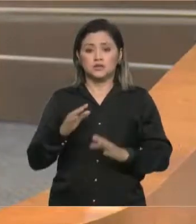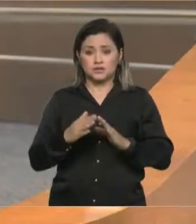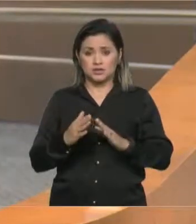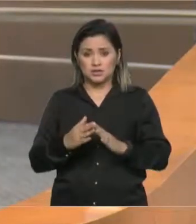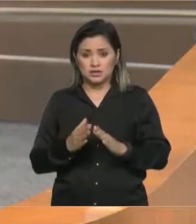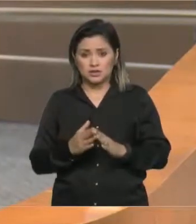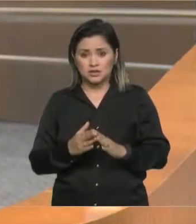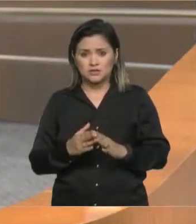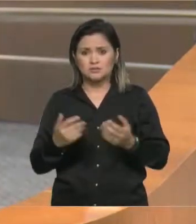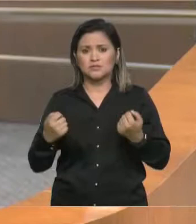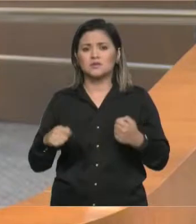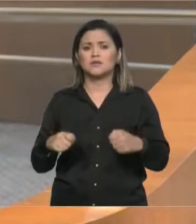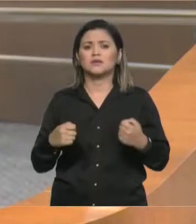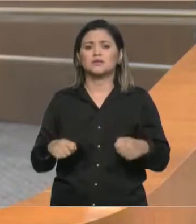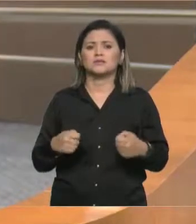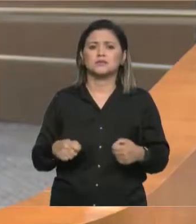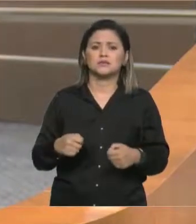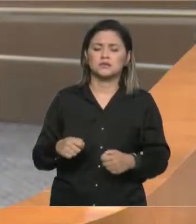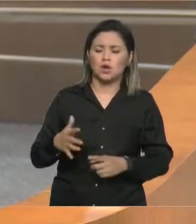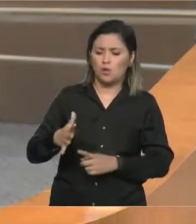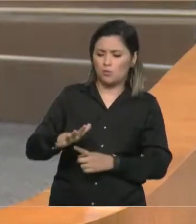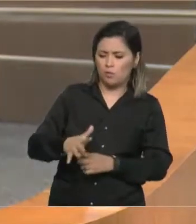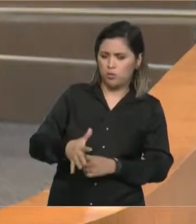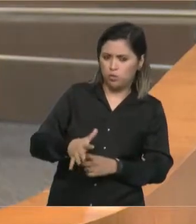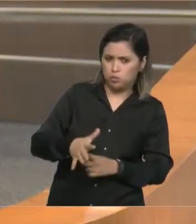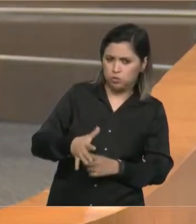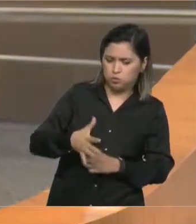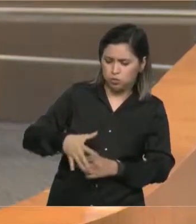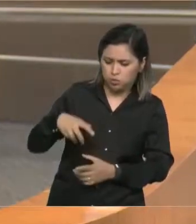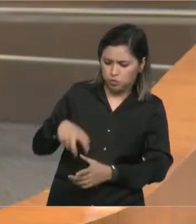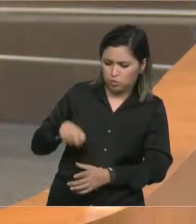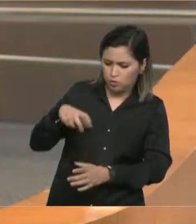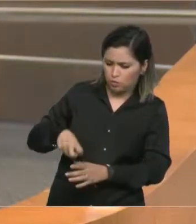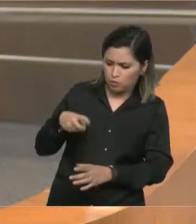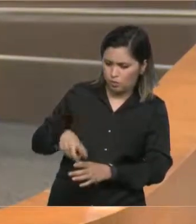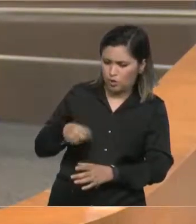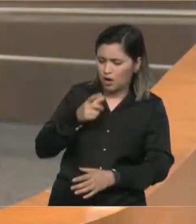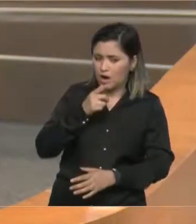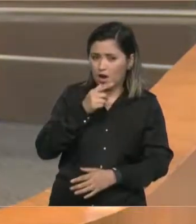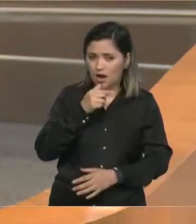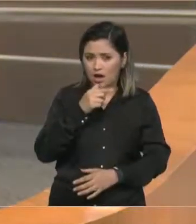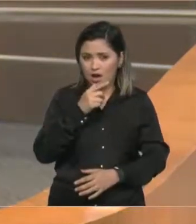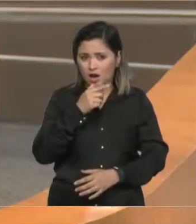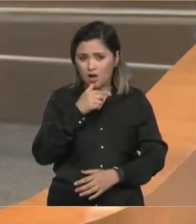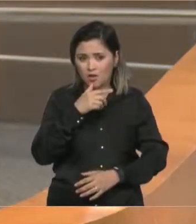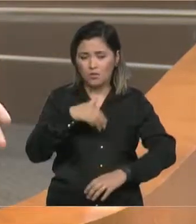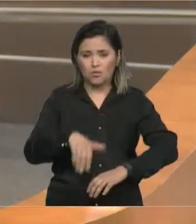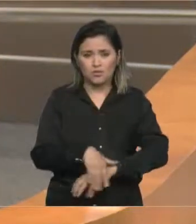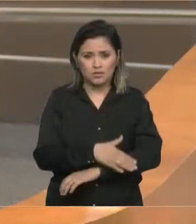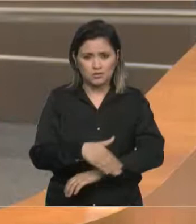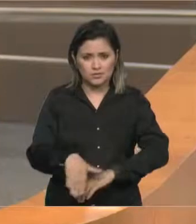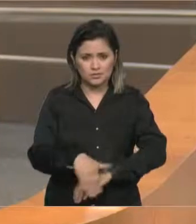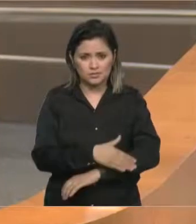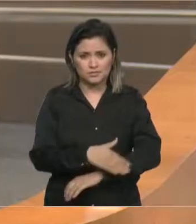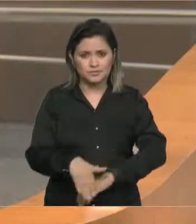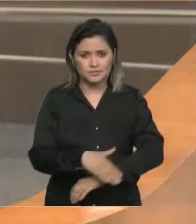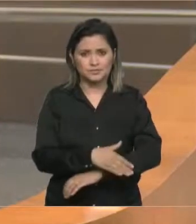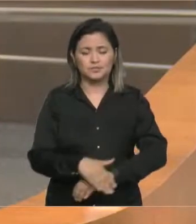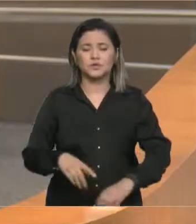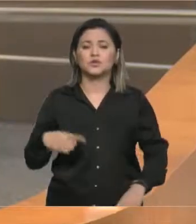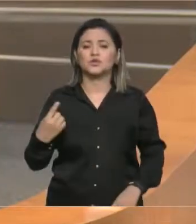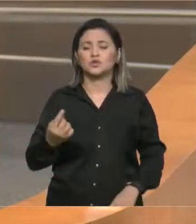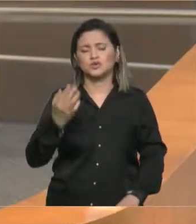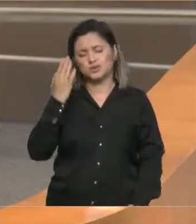uma bomba para puxar a água da rua, puxar a água da CAEMA, e nós todos sabemos